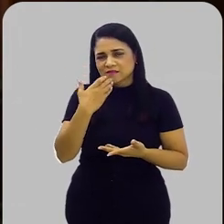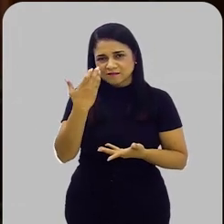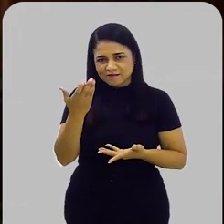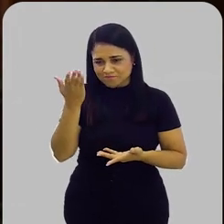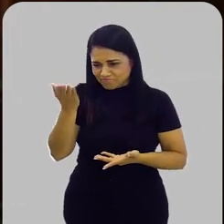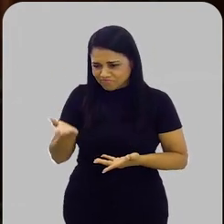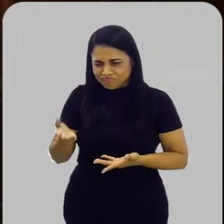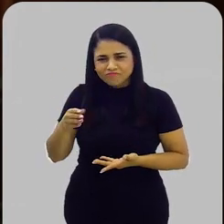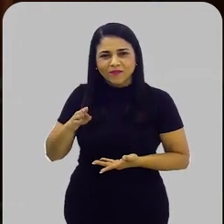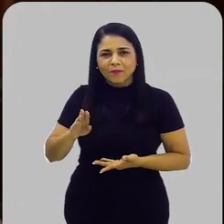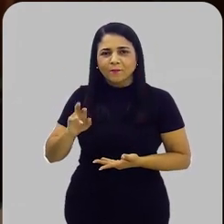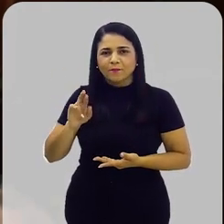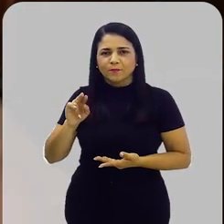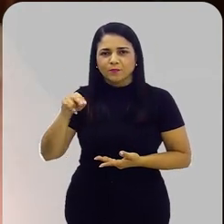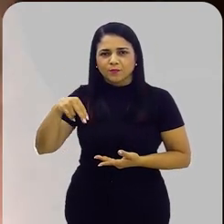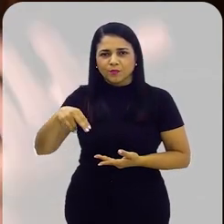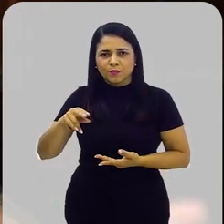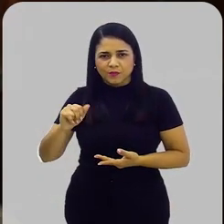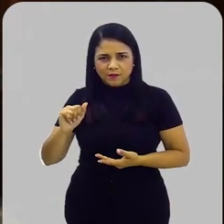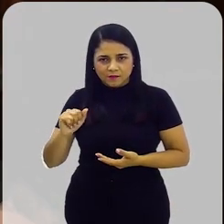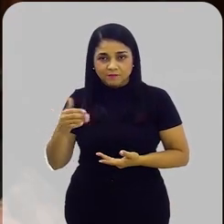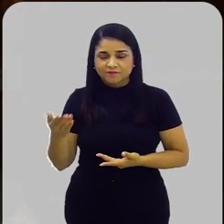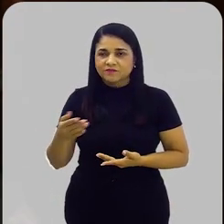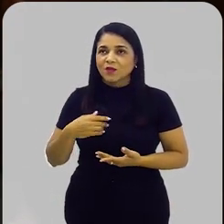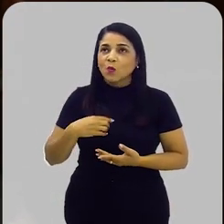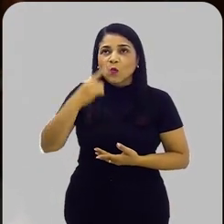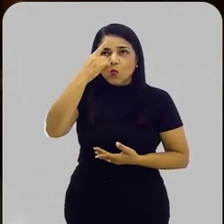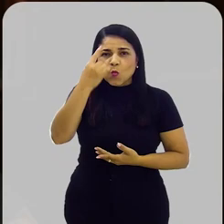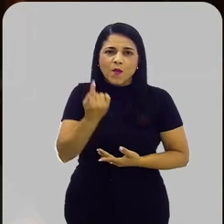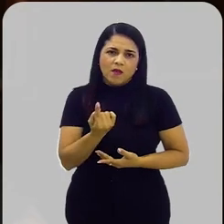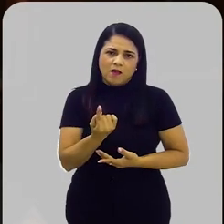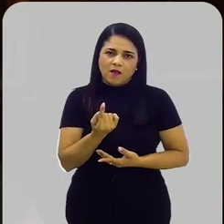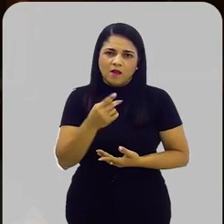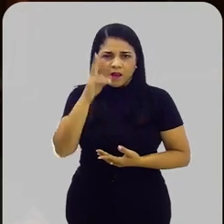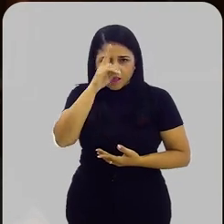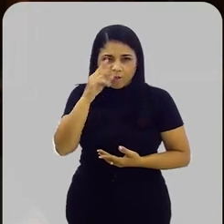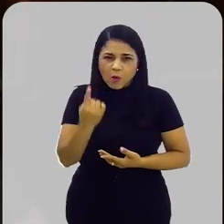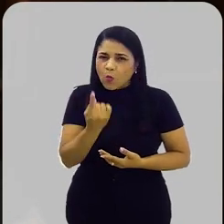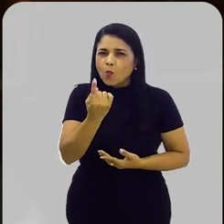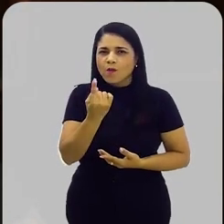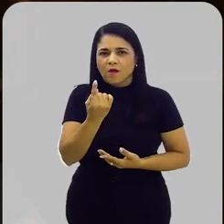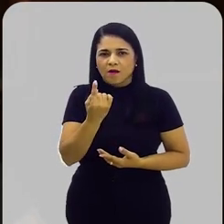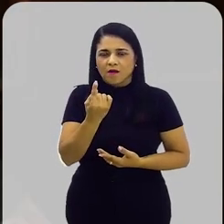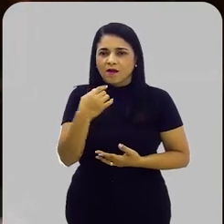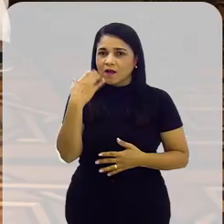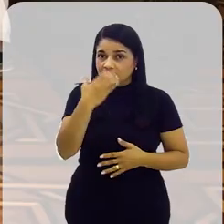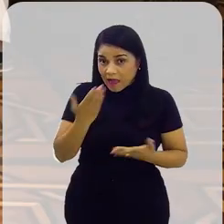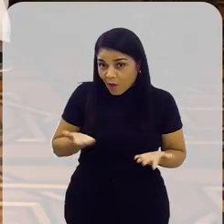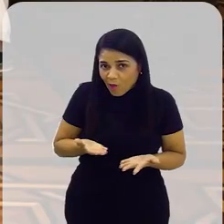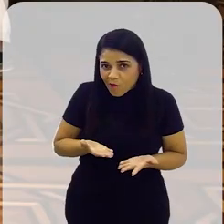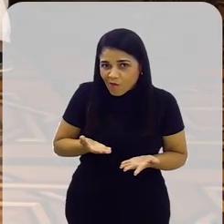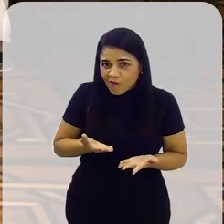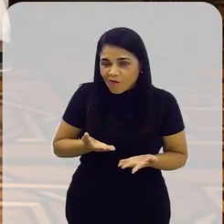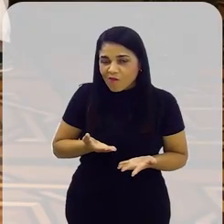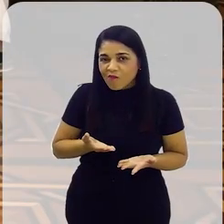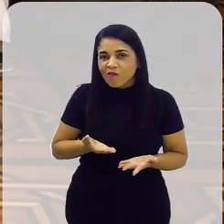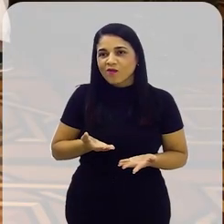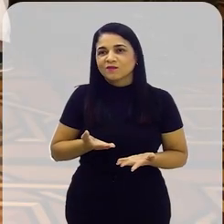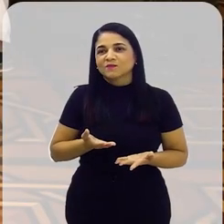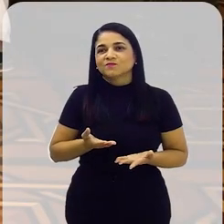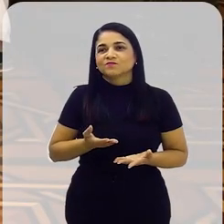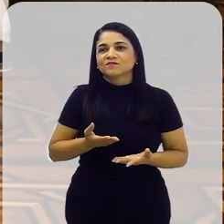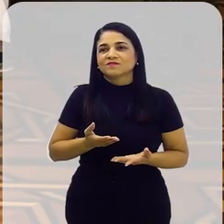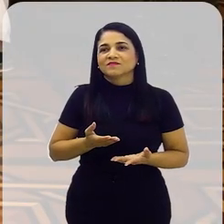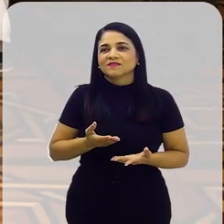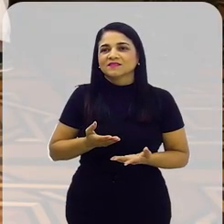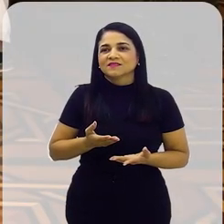Uhum. Eu lembro de várias aqui. Uma, por exemplo. Uhum. Pra ela cantar agora? Isso.